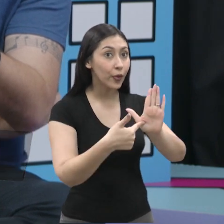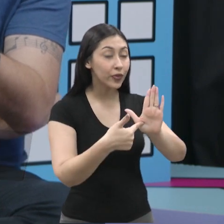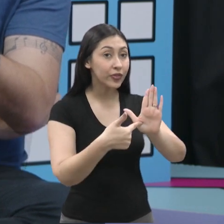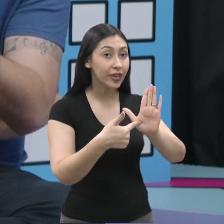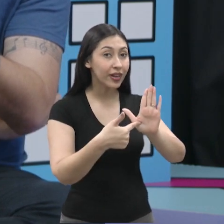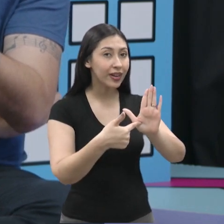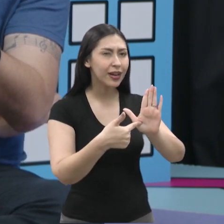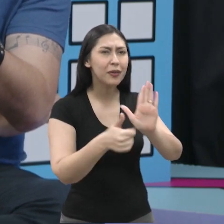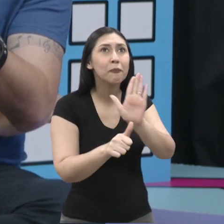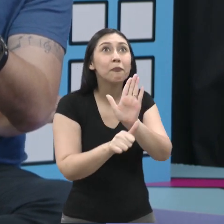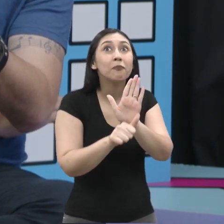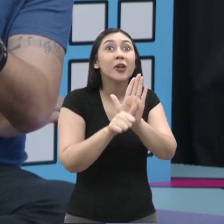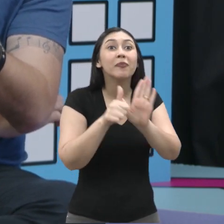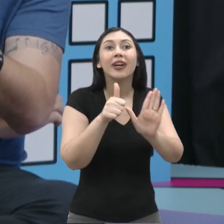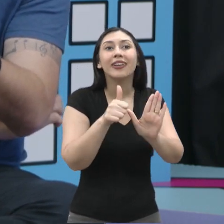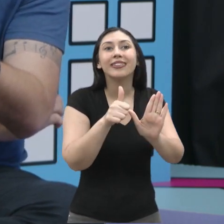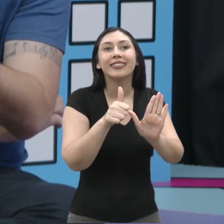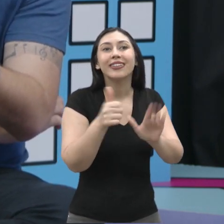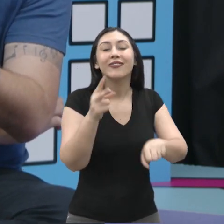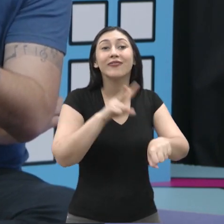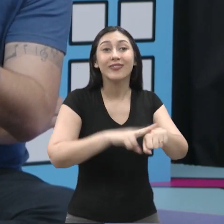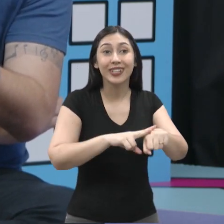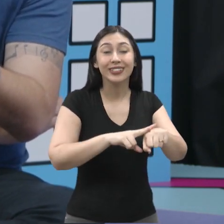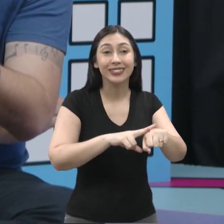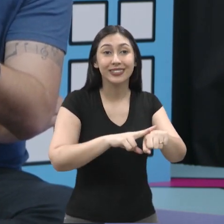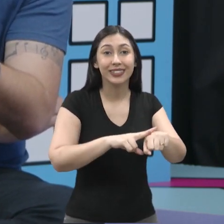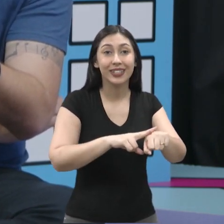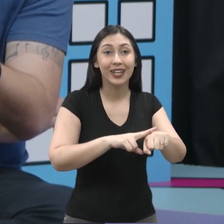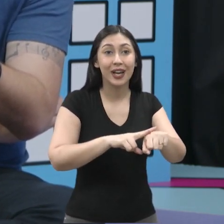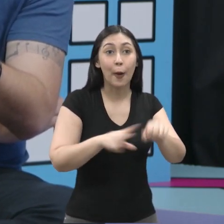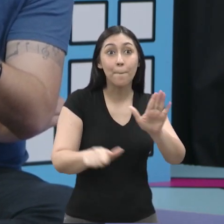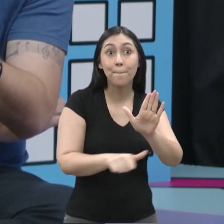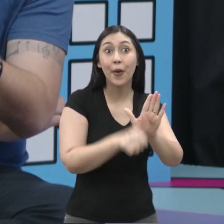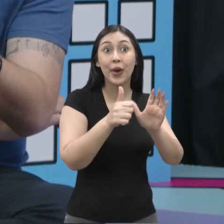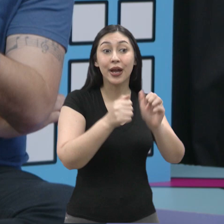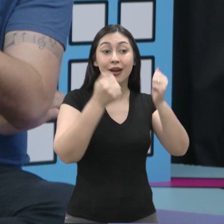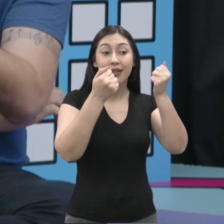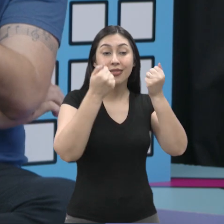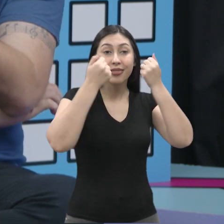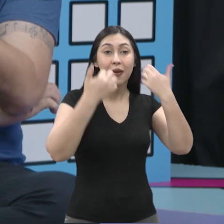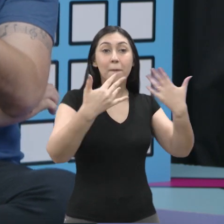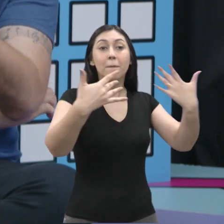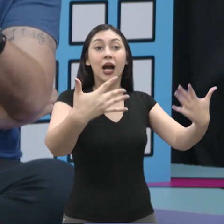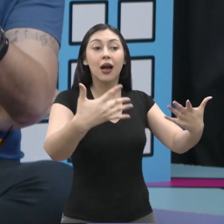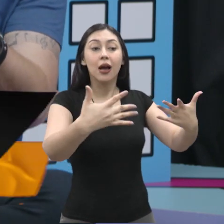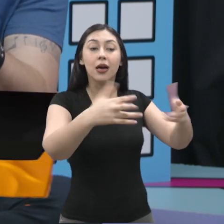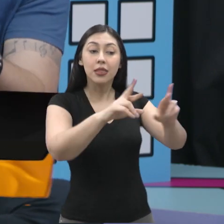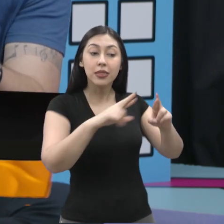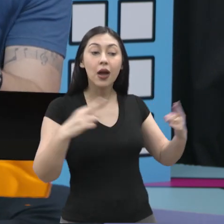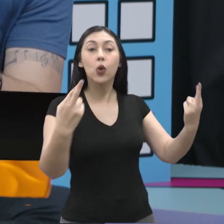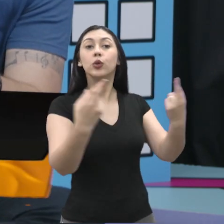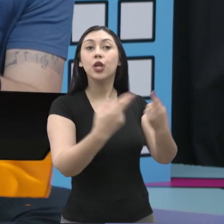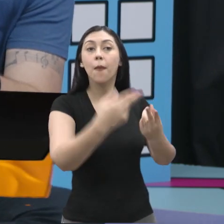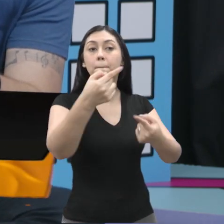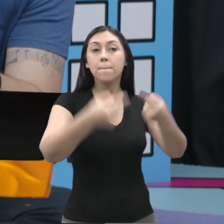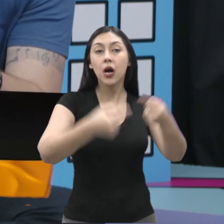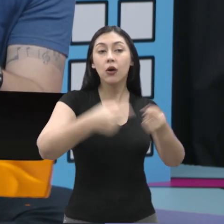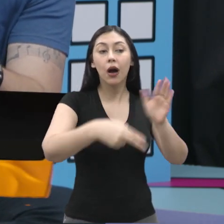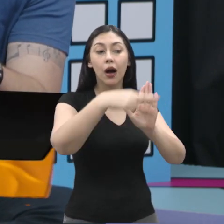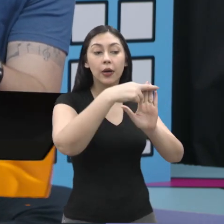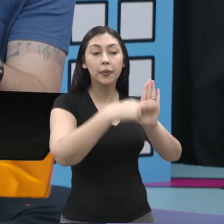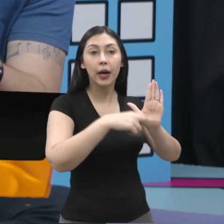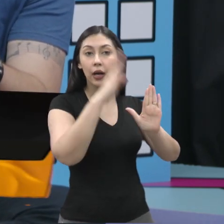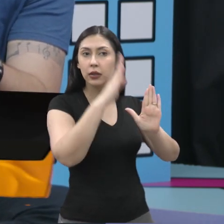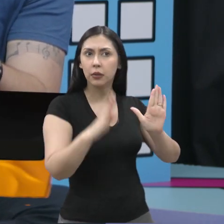a primeiríssima vez que uma Assembleia Constituinte se reuniu no Brasil. Foi há mais de